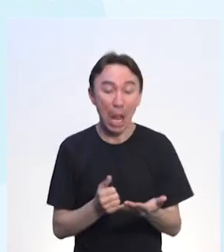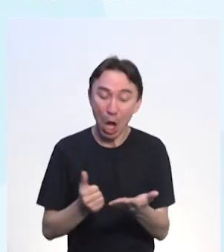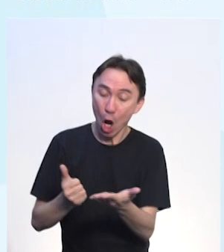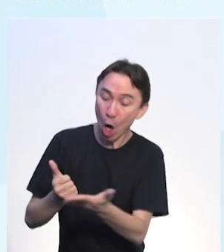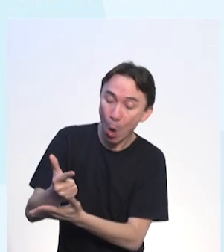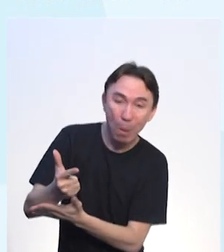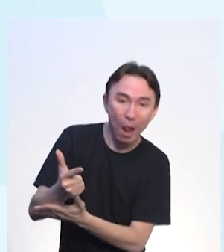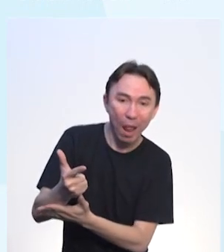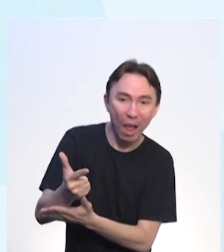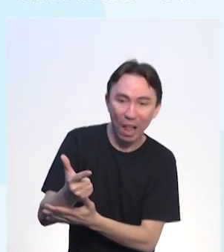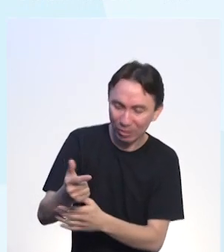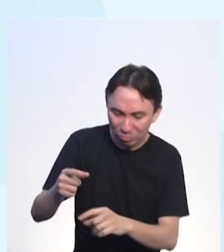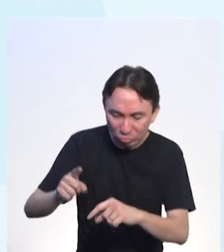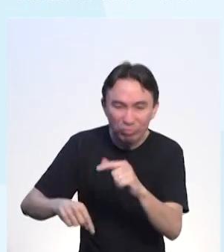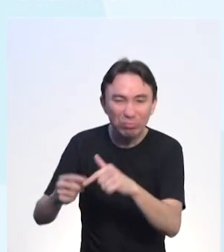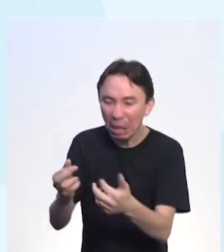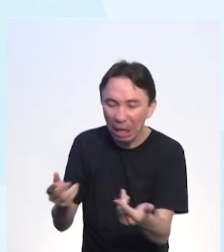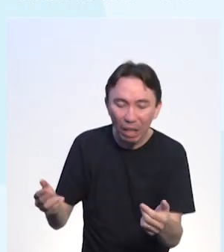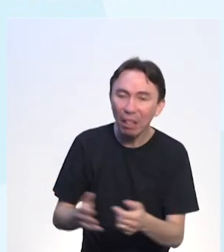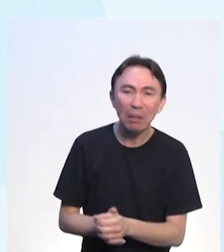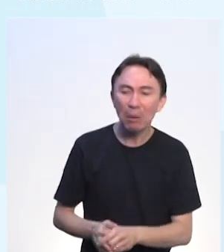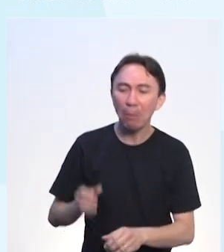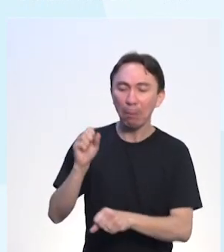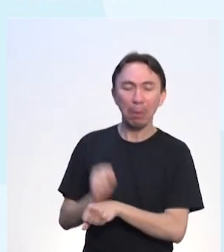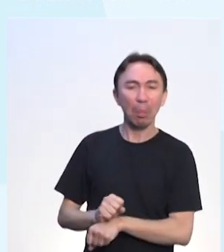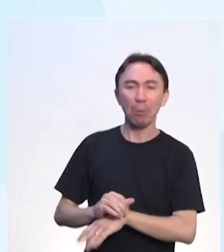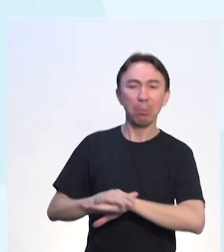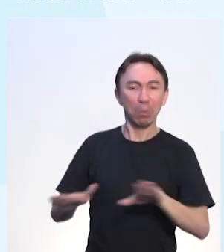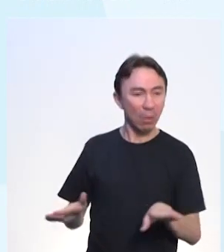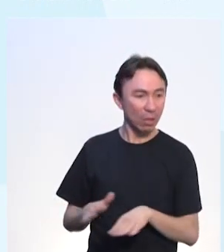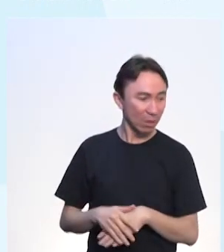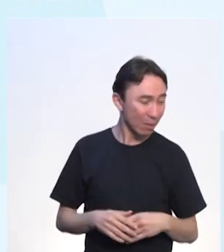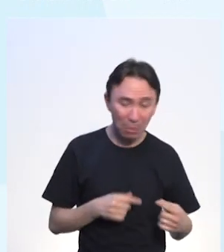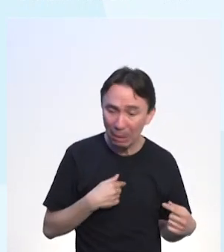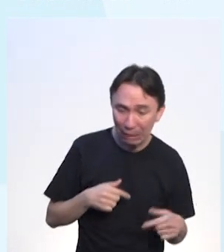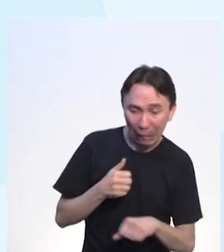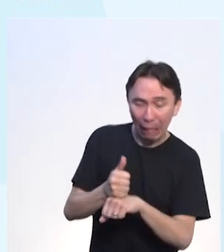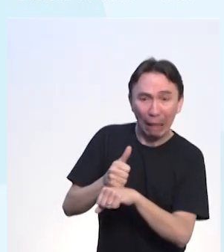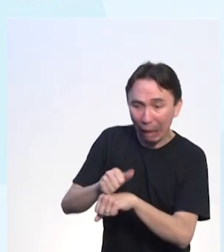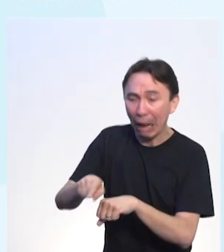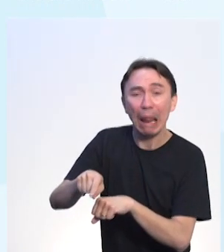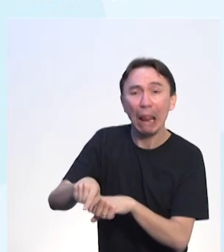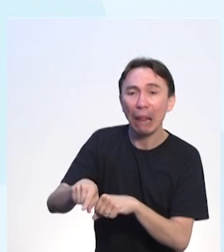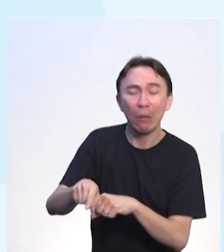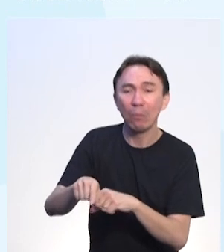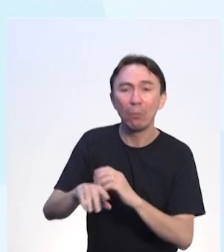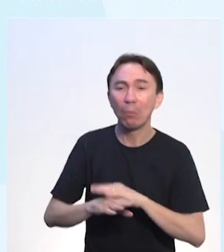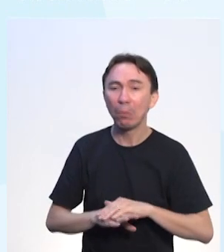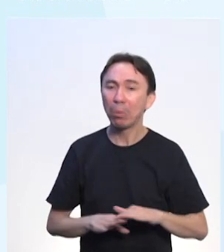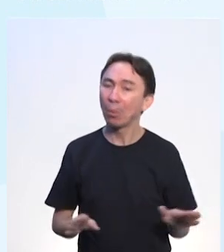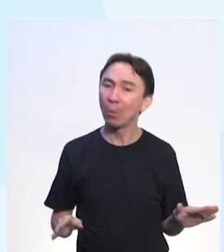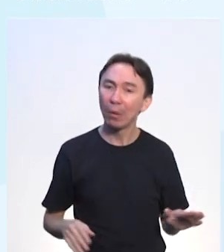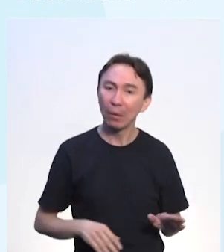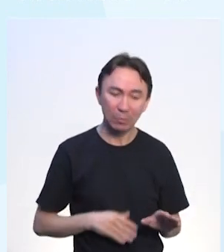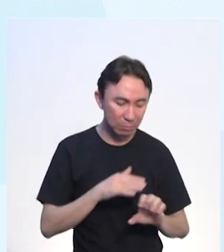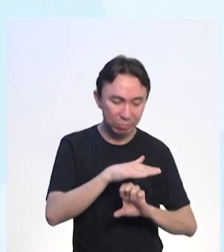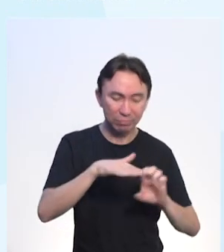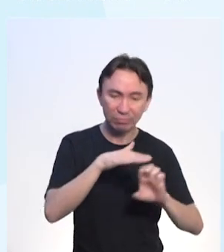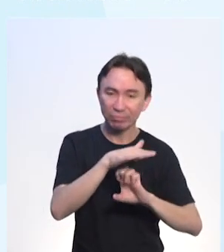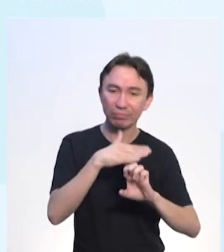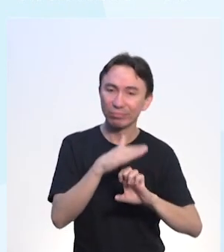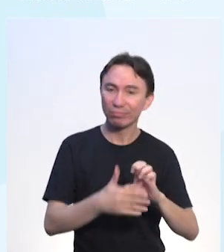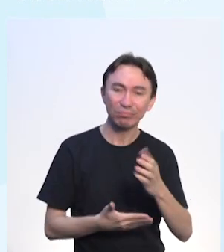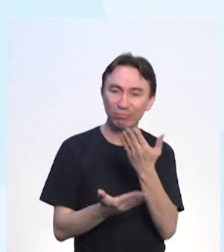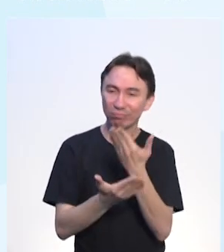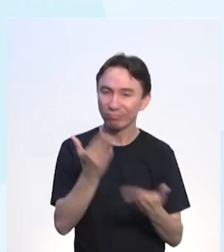aquele nicho de trabalho acaba diminuindo ou deixando de existir, e aí essas empresas acabam ficando para trás,